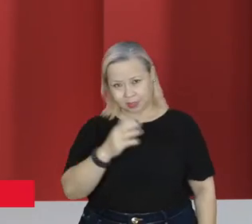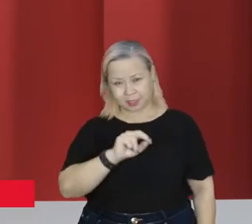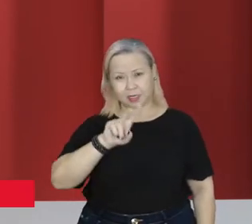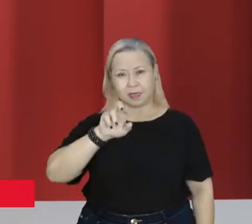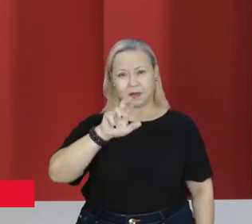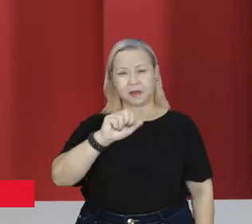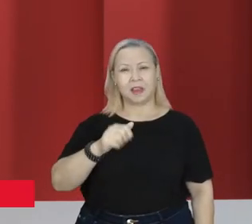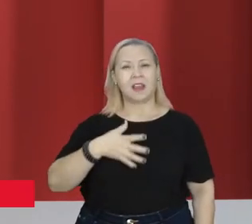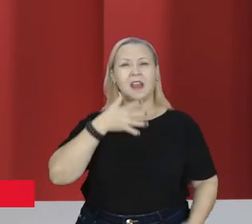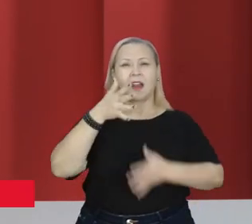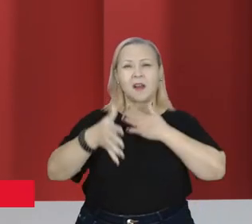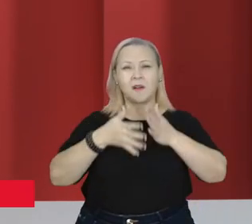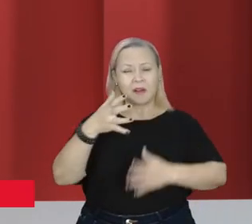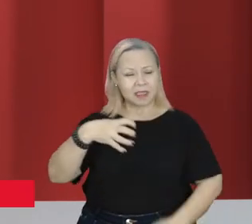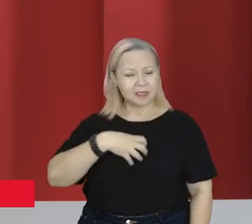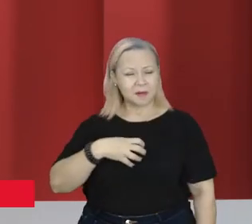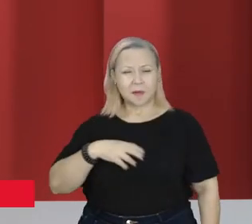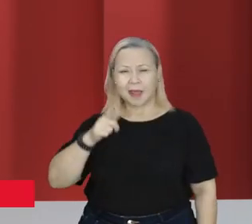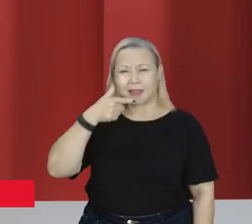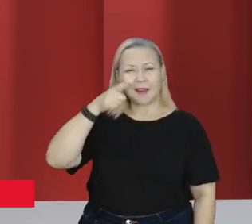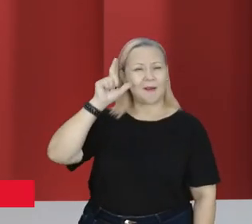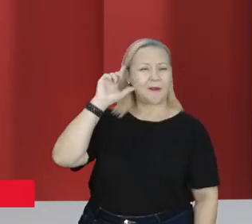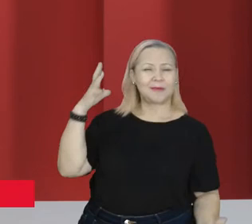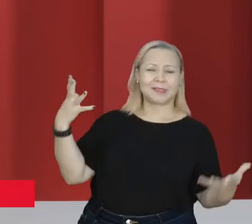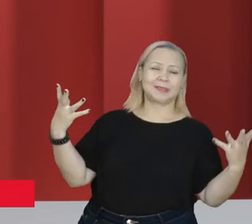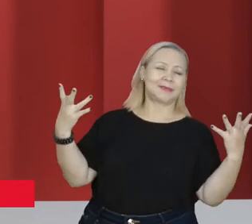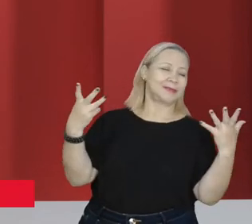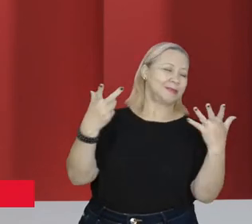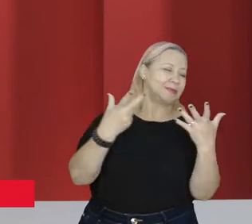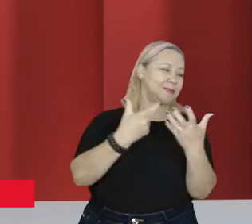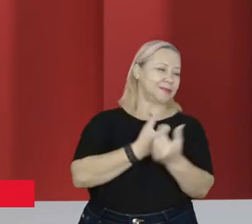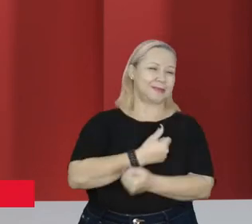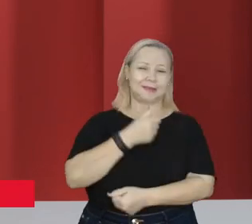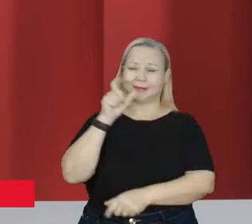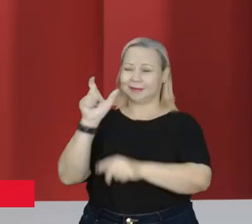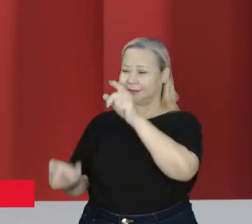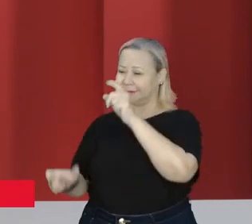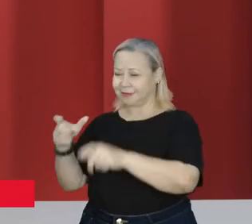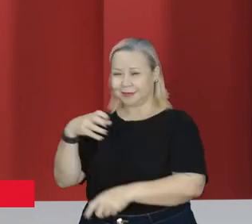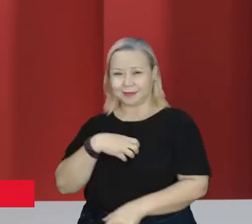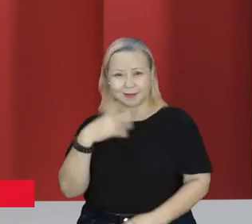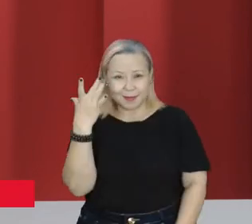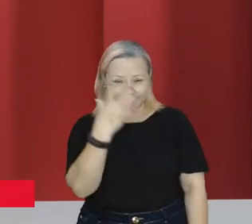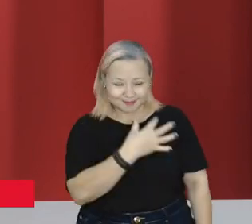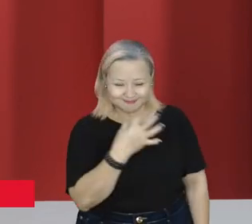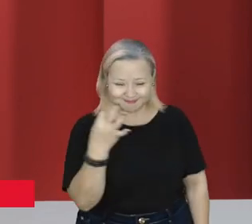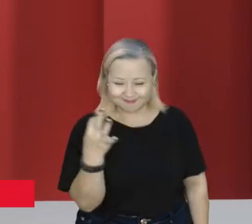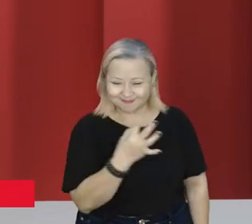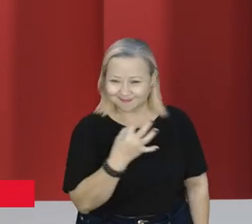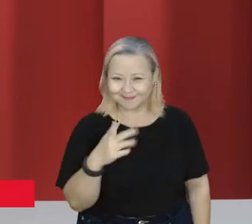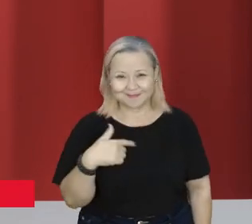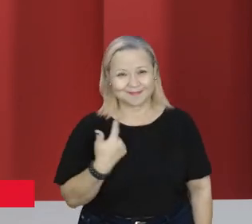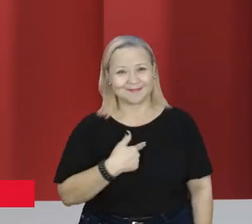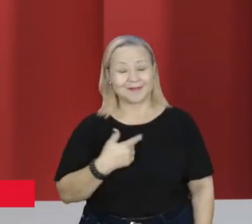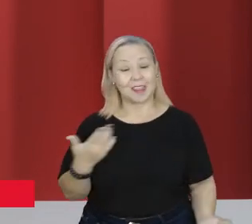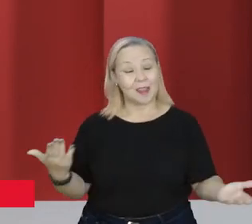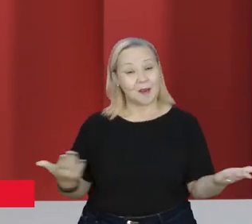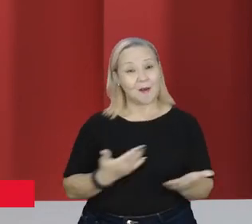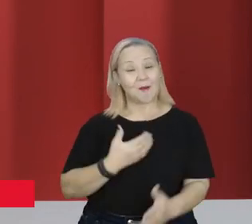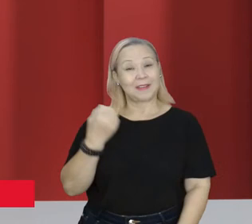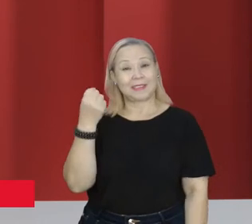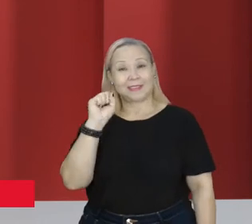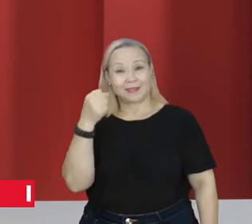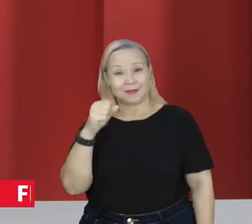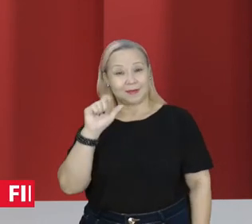Bahia ontem foi gigante, arrasaram. Os baianos fizeram muito bonito ontem, viu, gente? E hoje os sergipanos e também